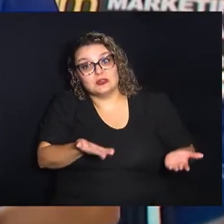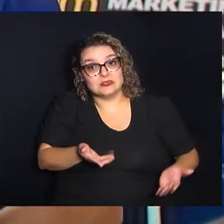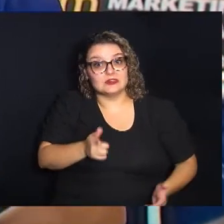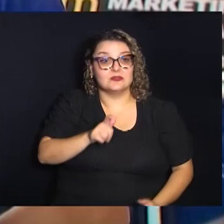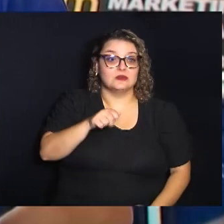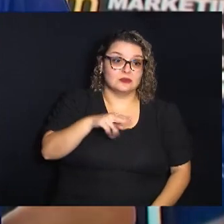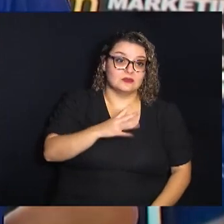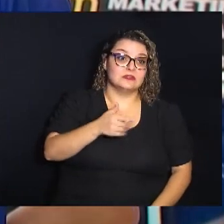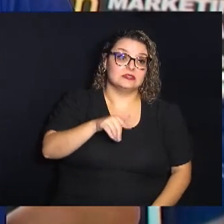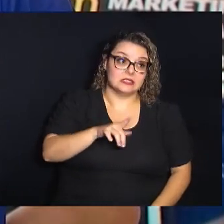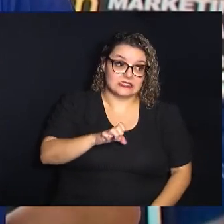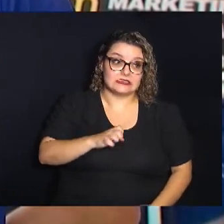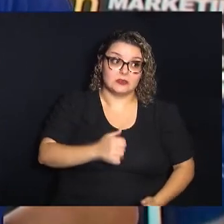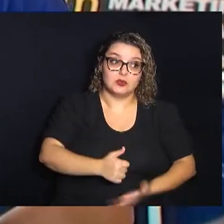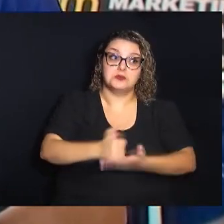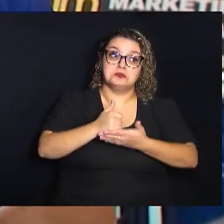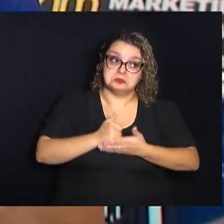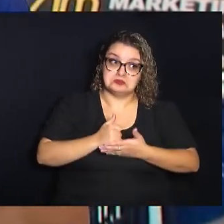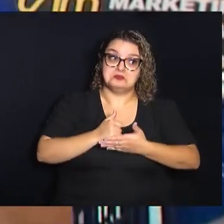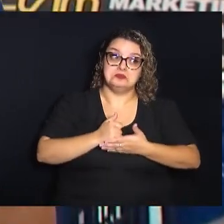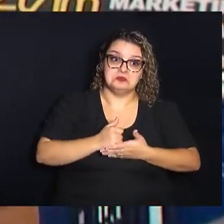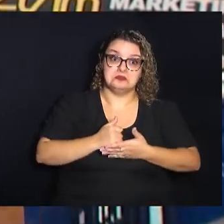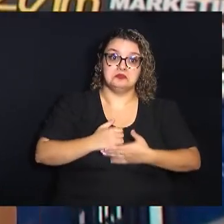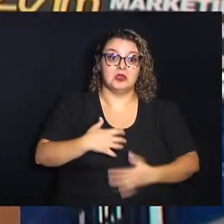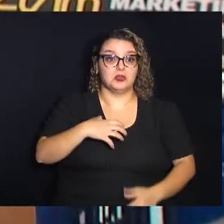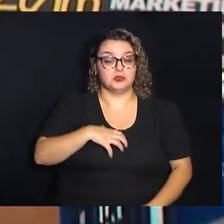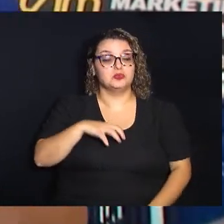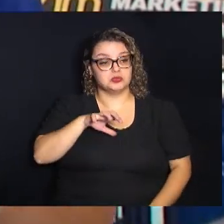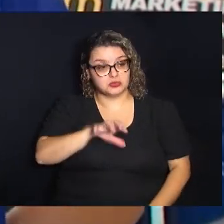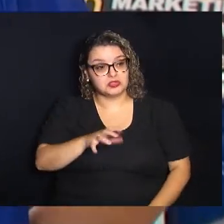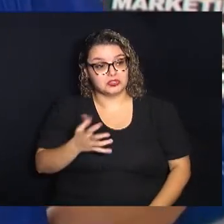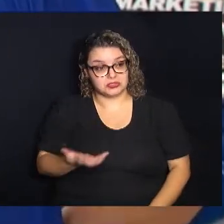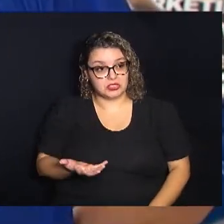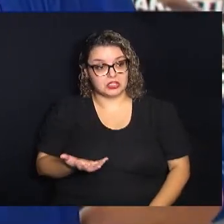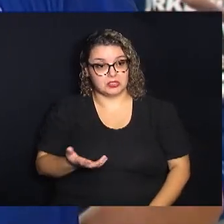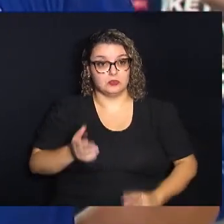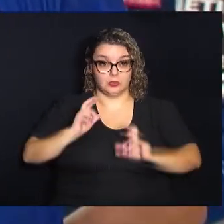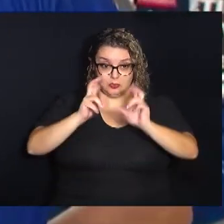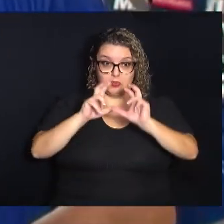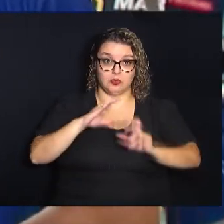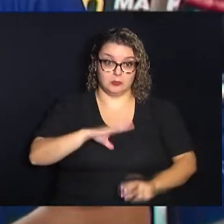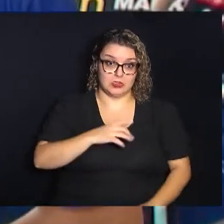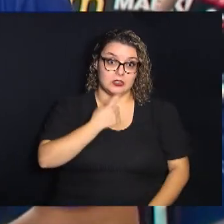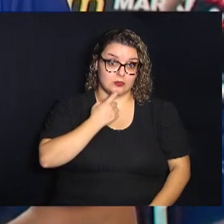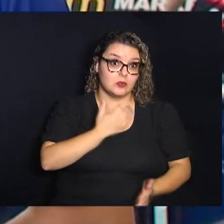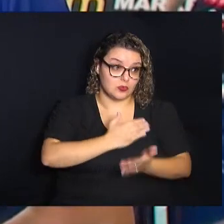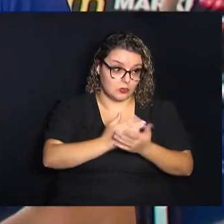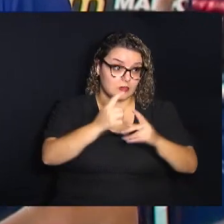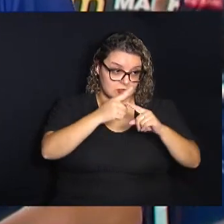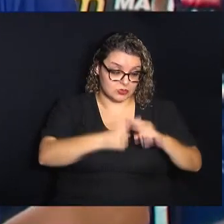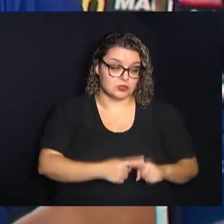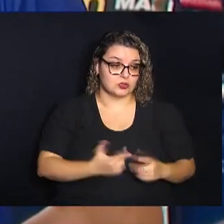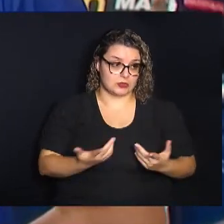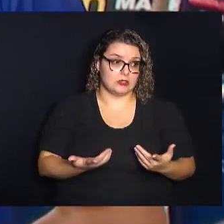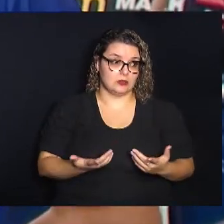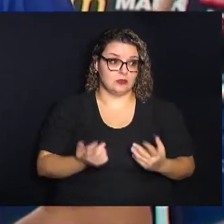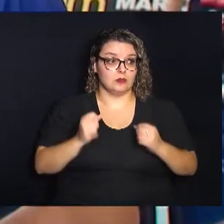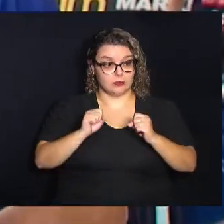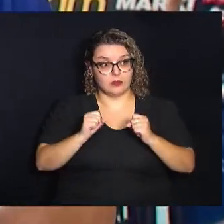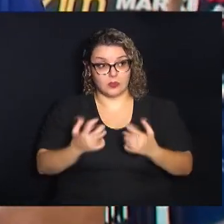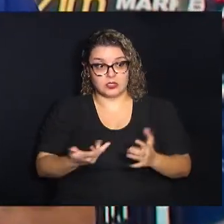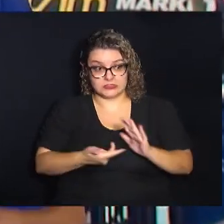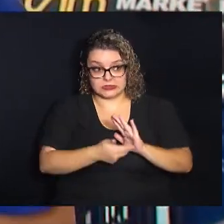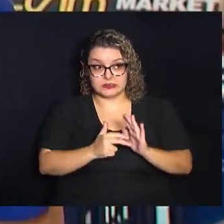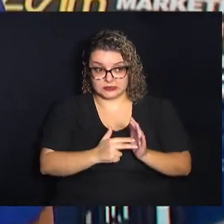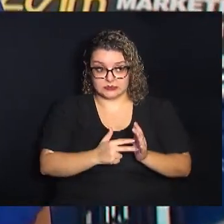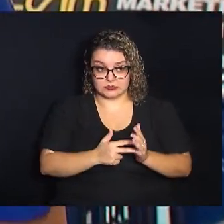Um título a essa altura do campeonato, até pela forma como o Vôlei Campinas começou na competição, pode significar